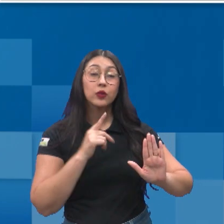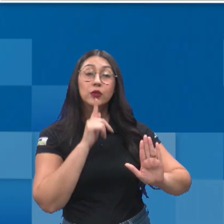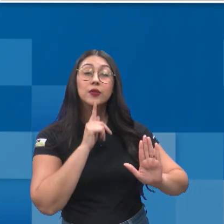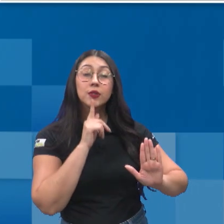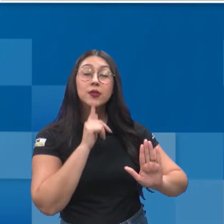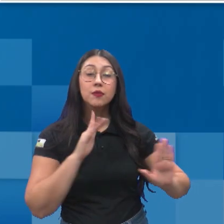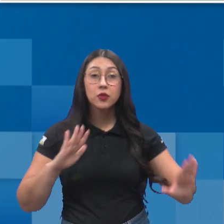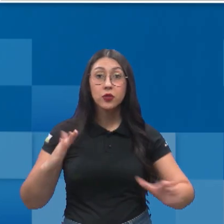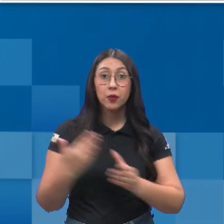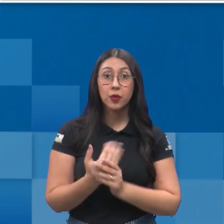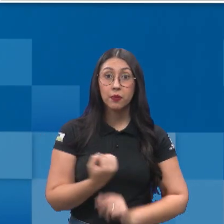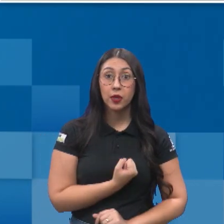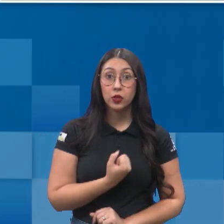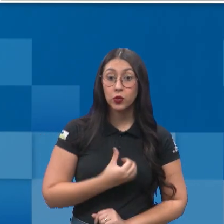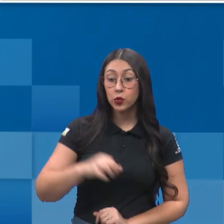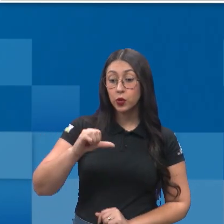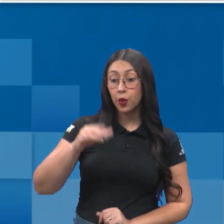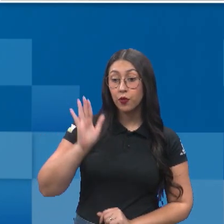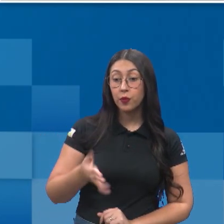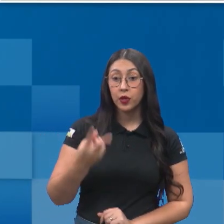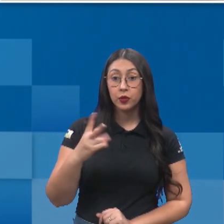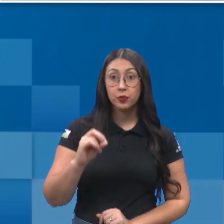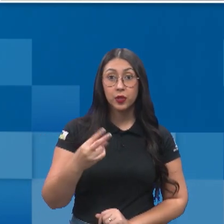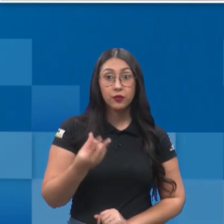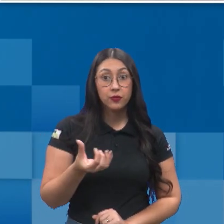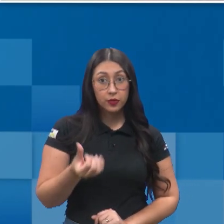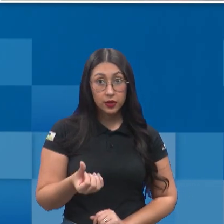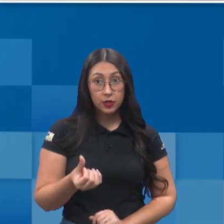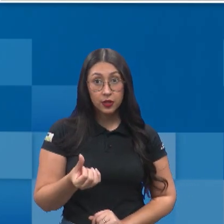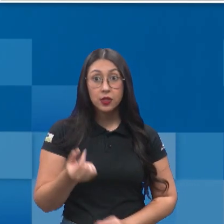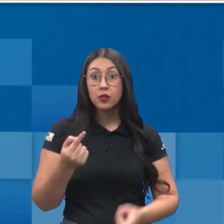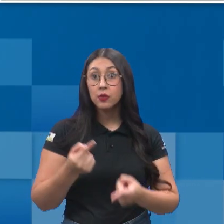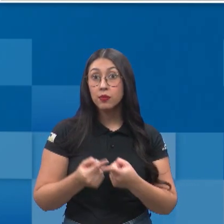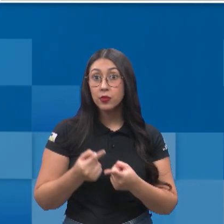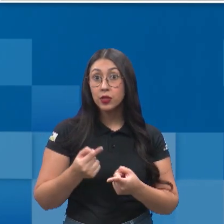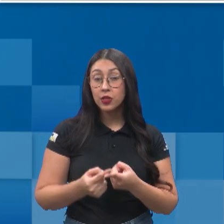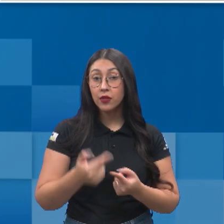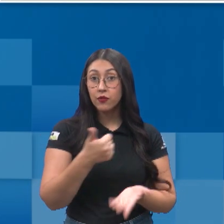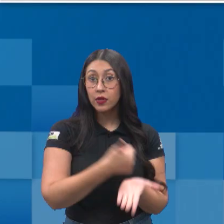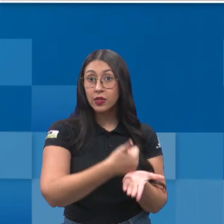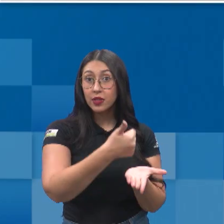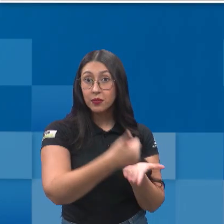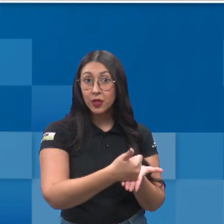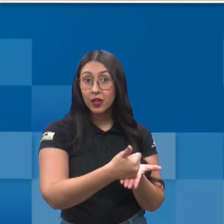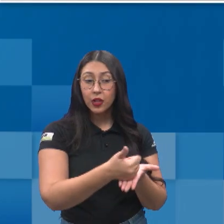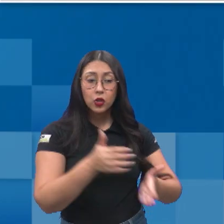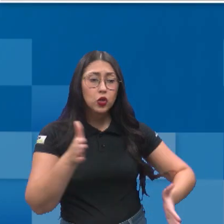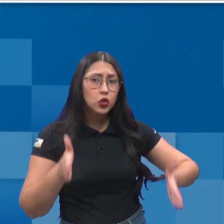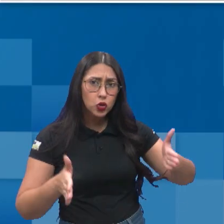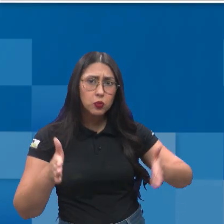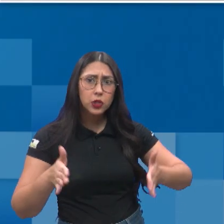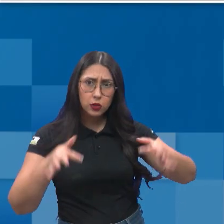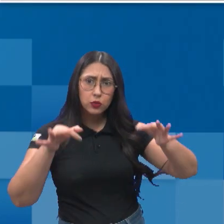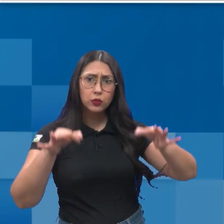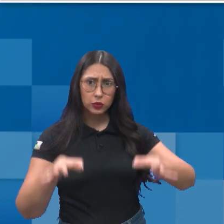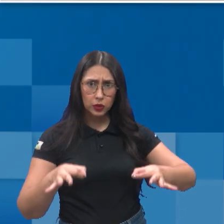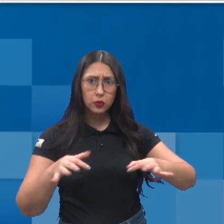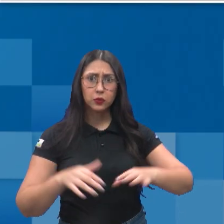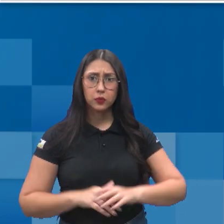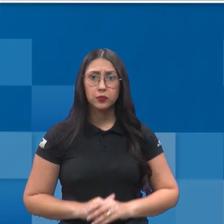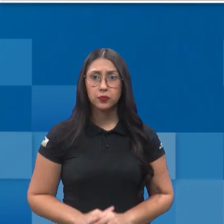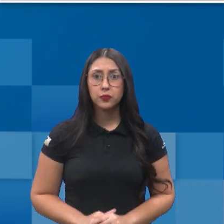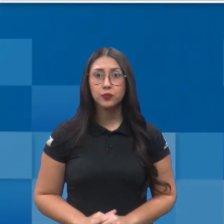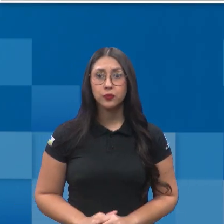processo número 9/2026, pois ela foi protocolada dentro do prazo.